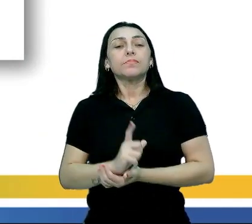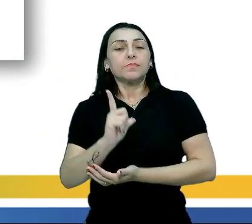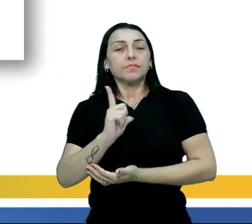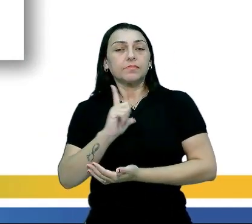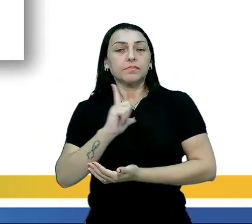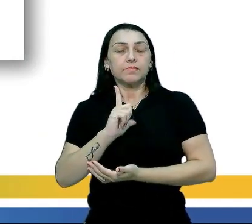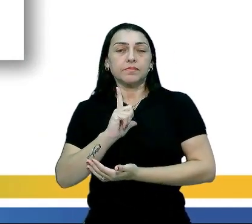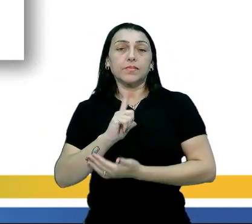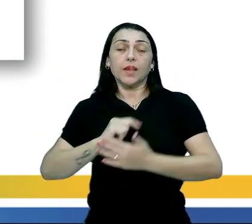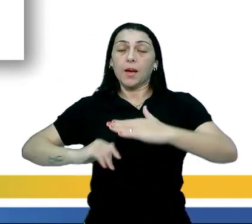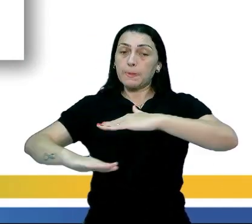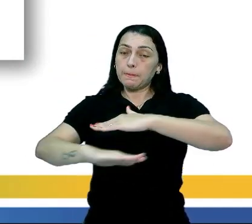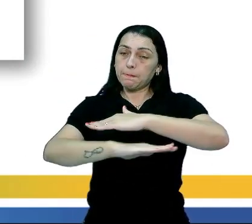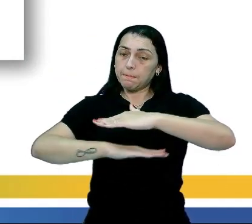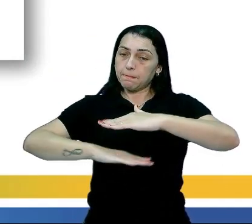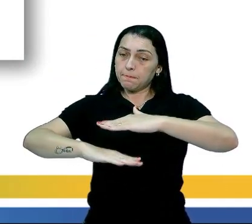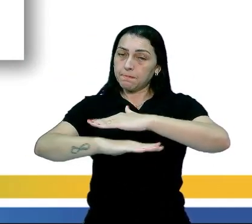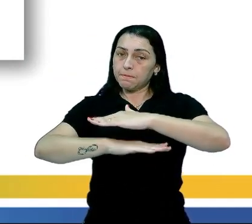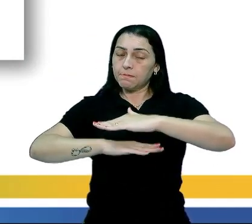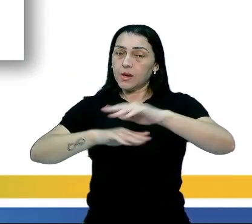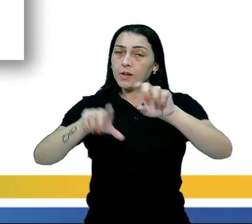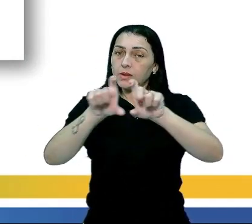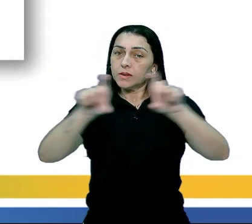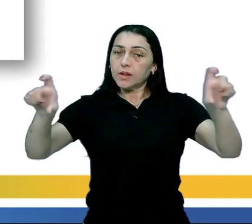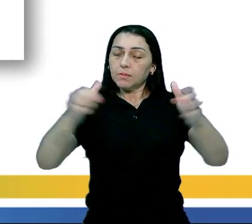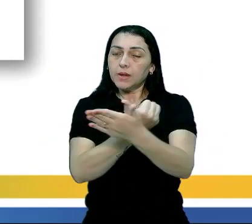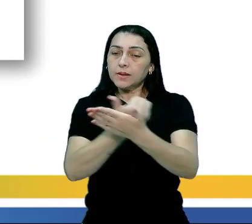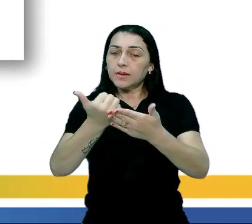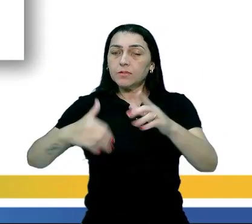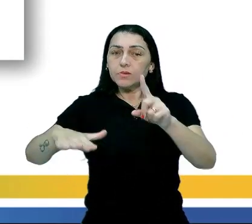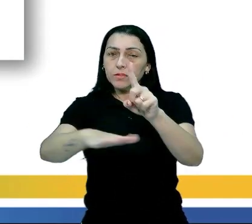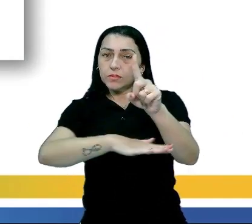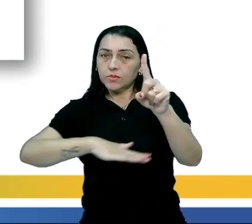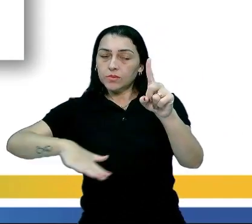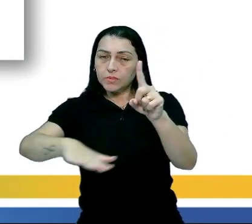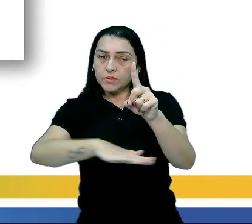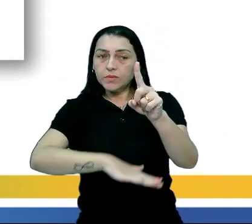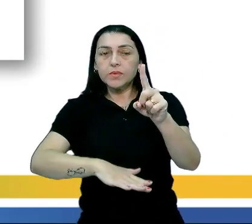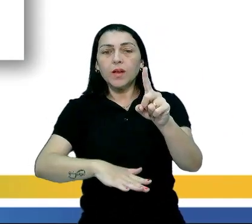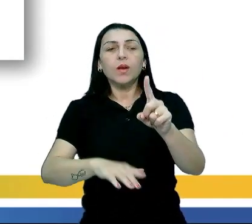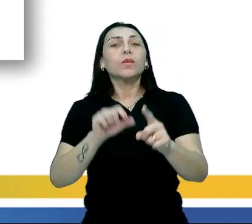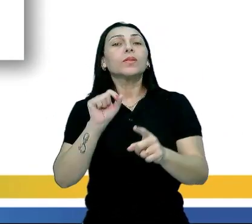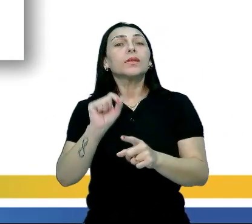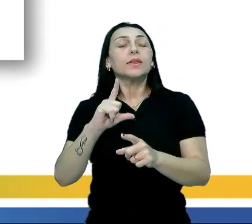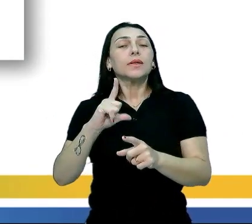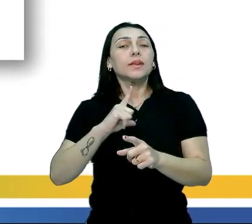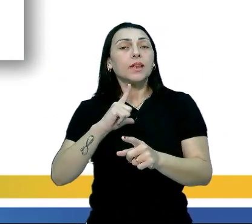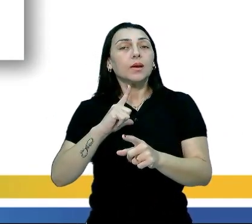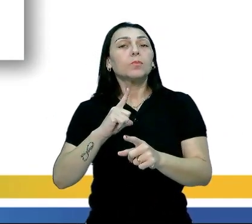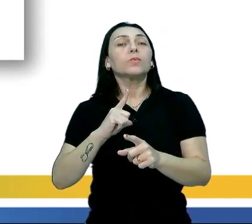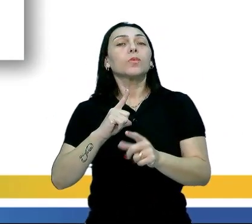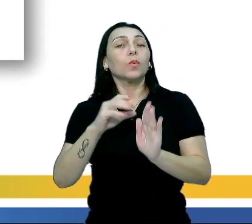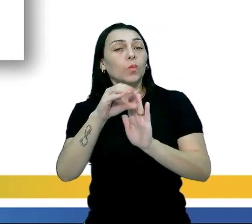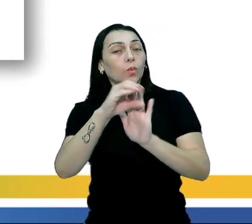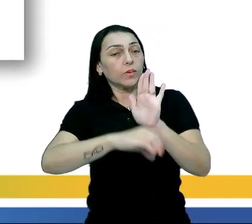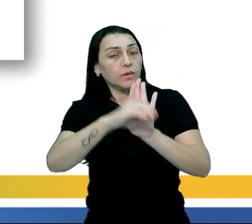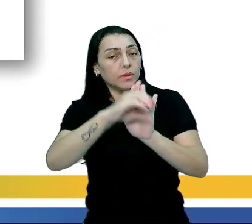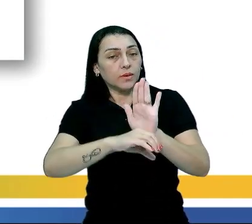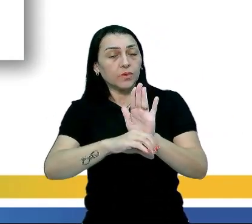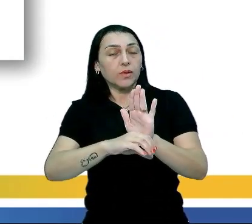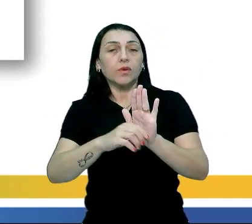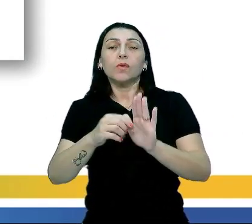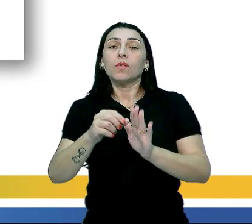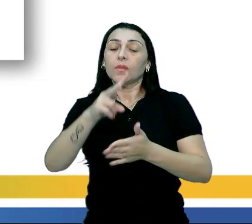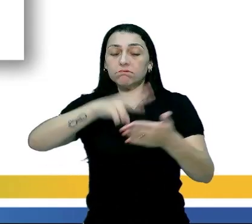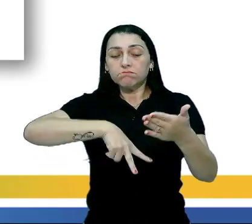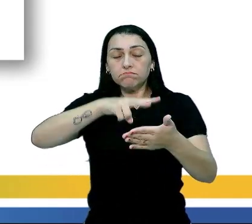nós temos, abaixo desse termo, dessa expressão ação social, nós temos um conceito, que eu